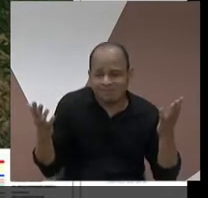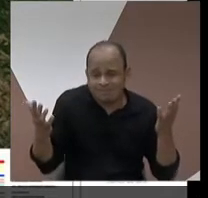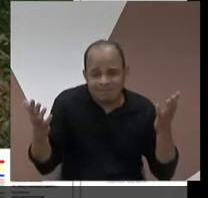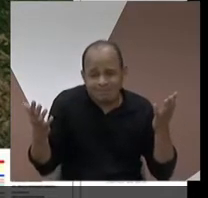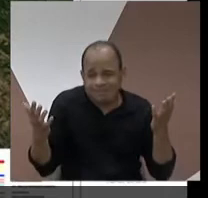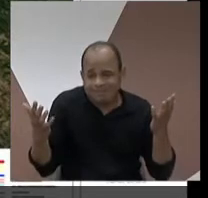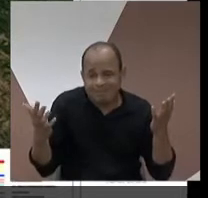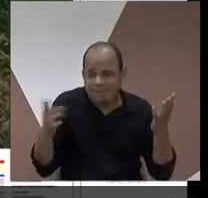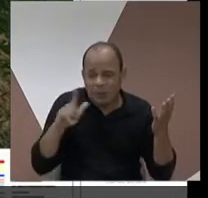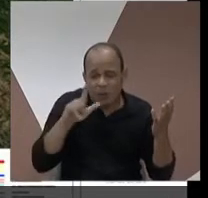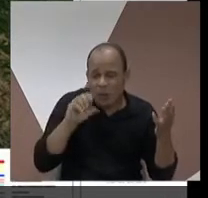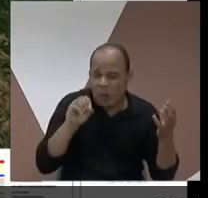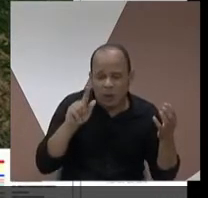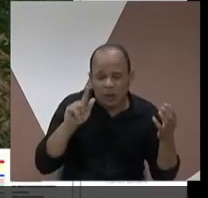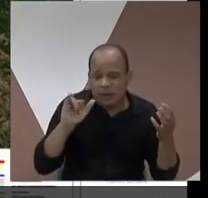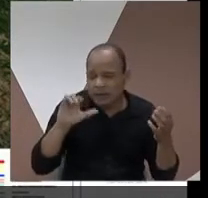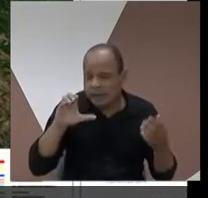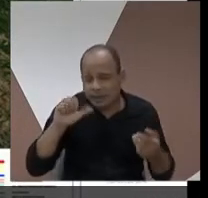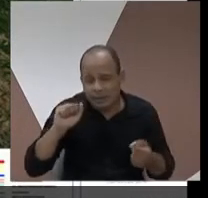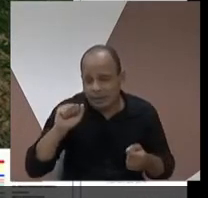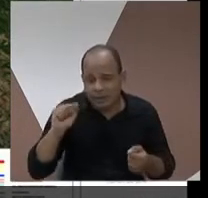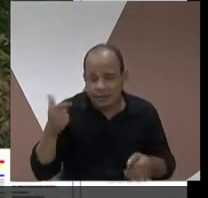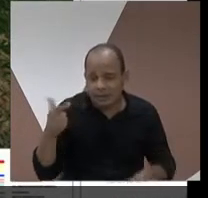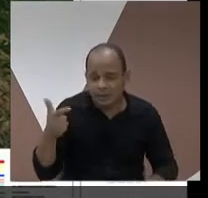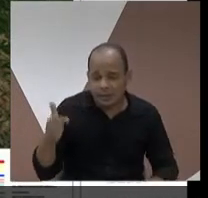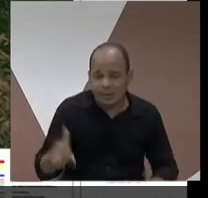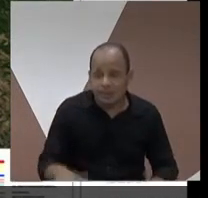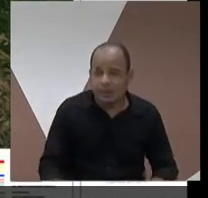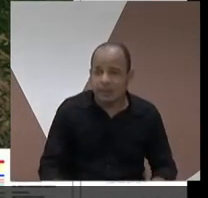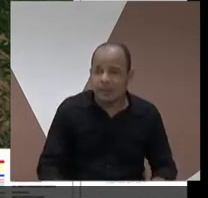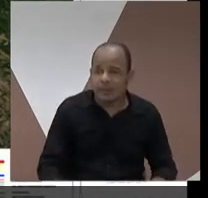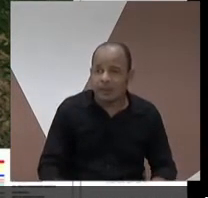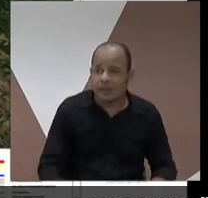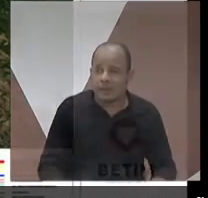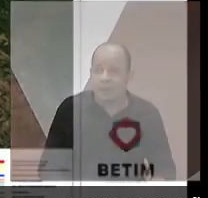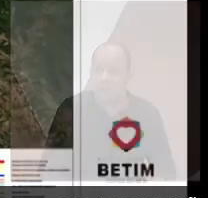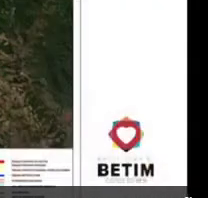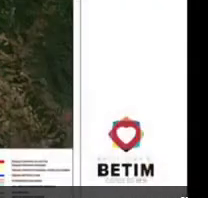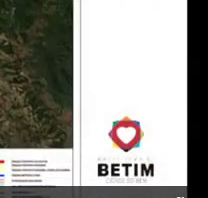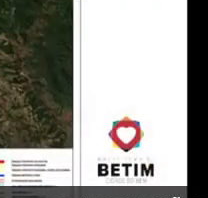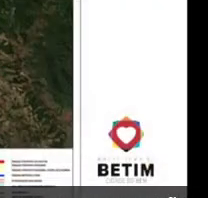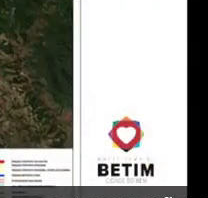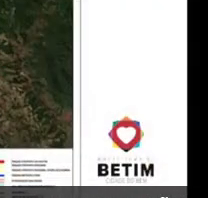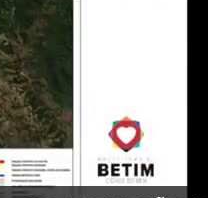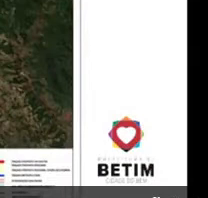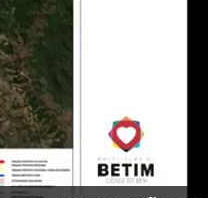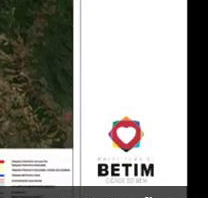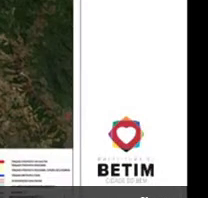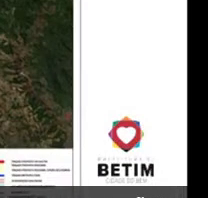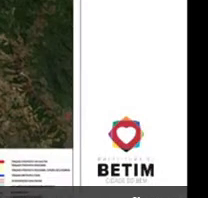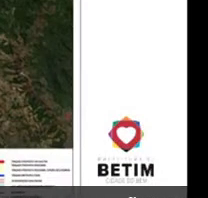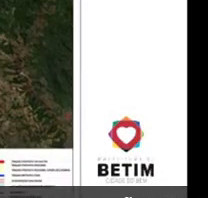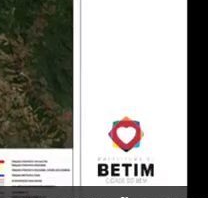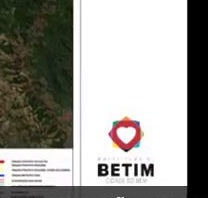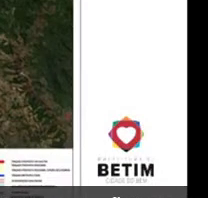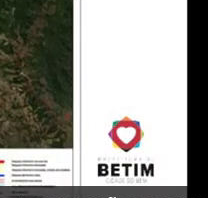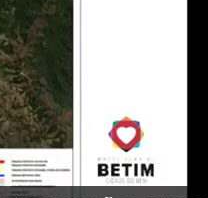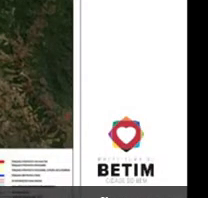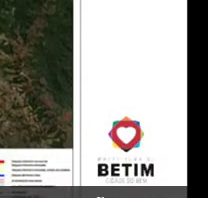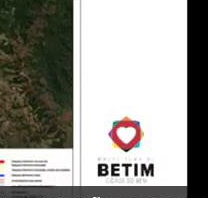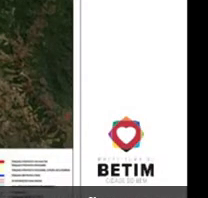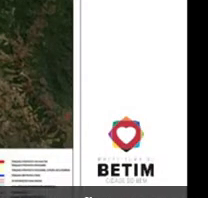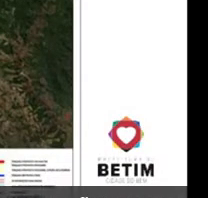não tem uma lógica, digamos, de rodoanel, esse é dito de infraanel. O